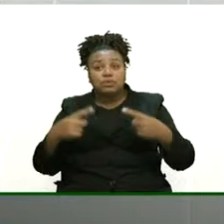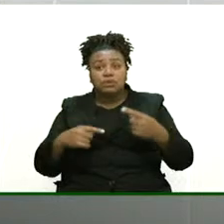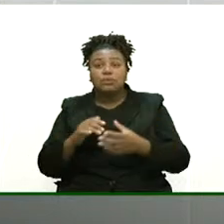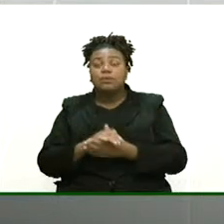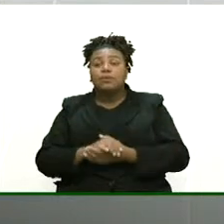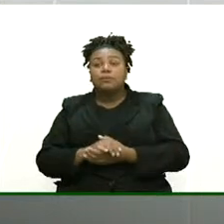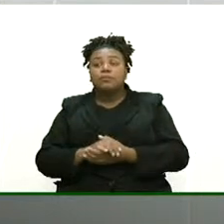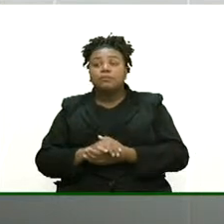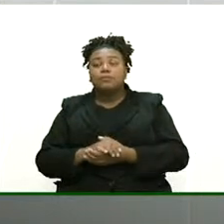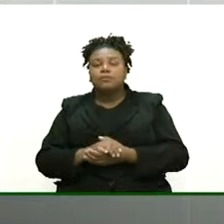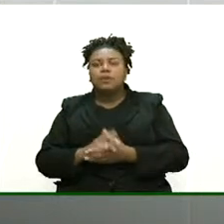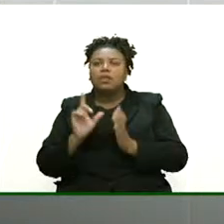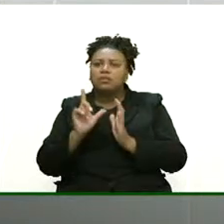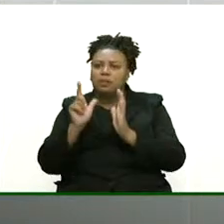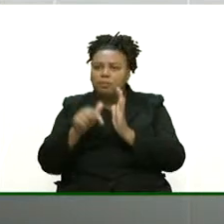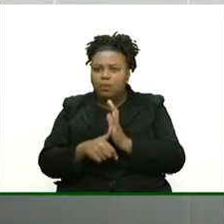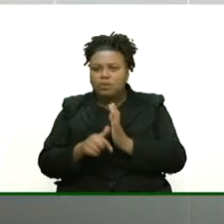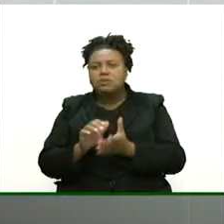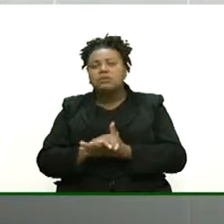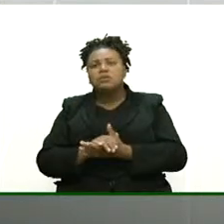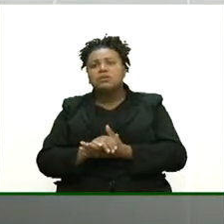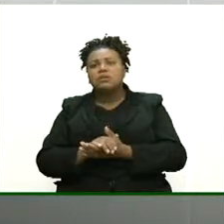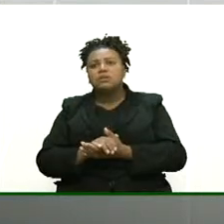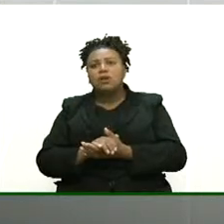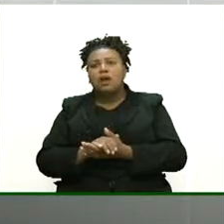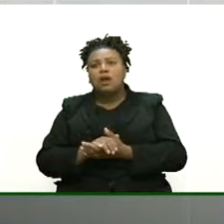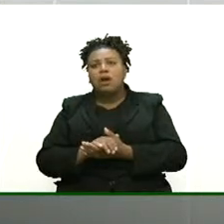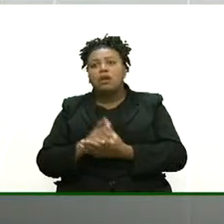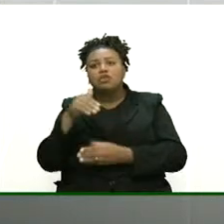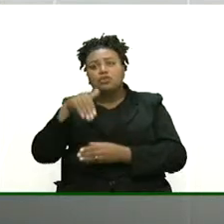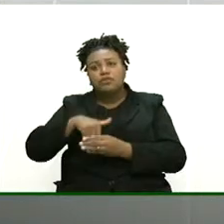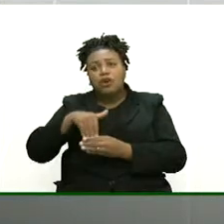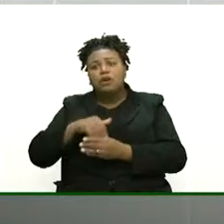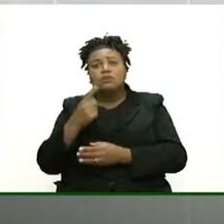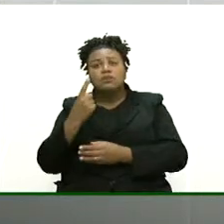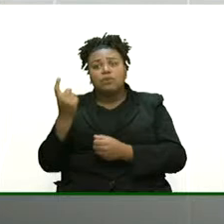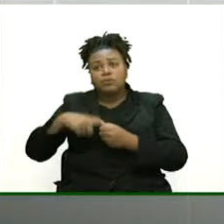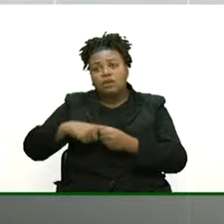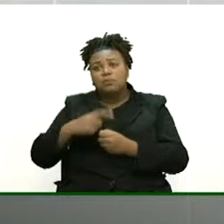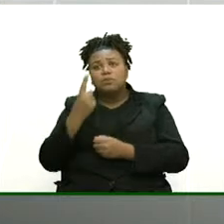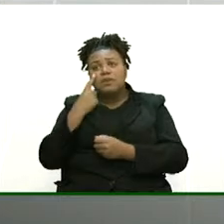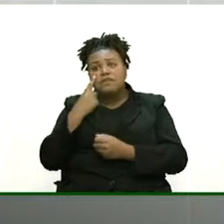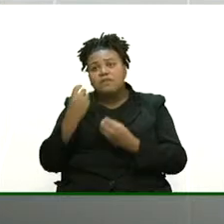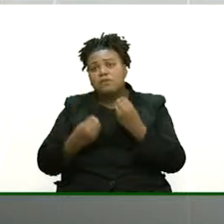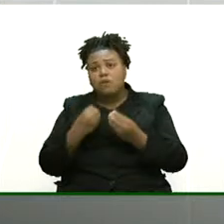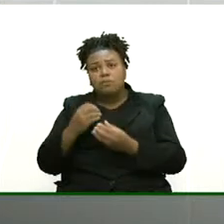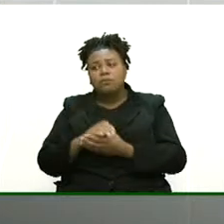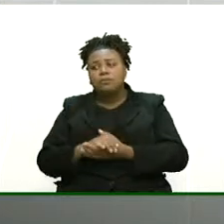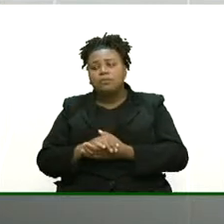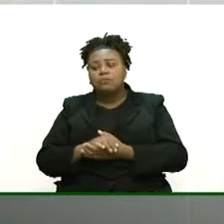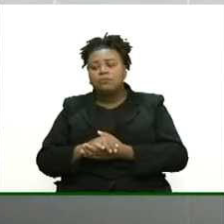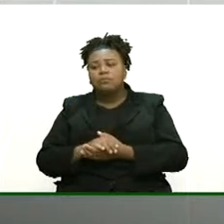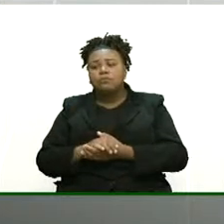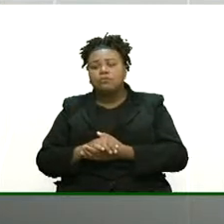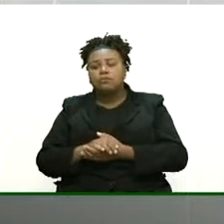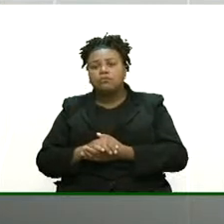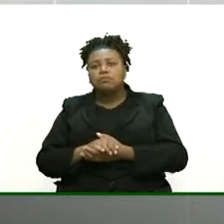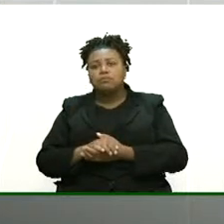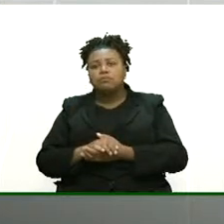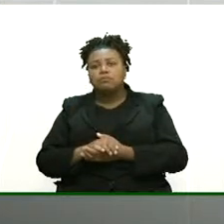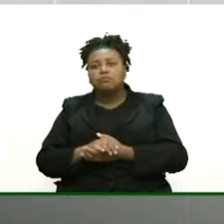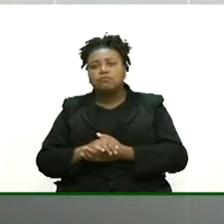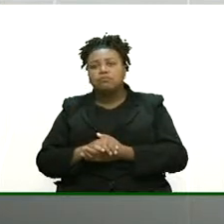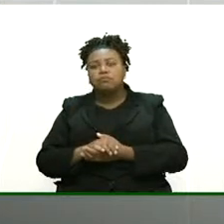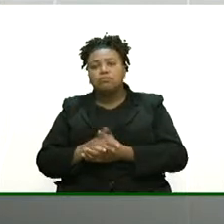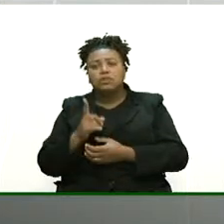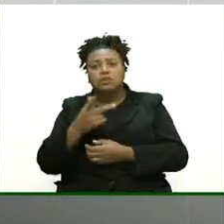inclusive, e depois nós voltamos aí para ver como vamos dar um prosseguimento. Obrigado, deputado Frederico. Os reflexos disso,